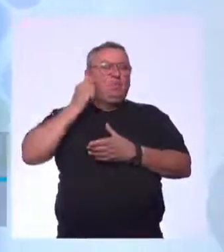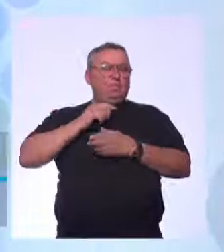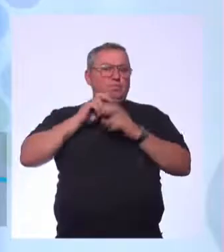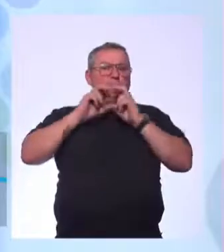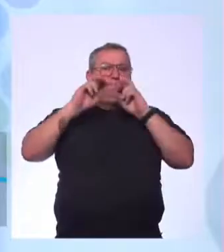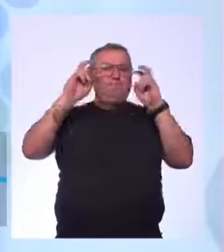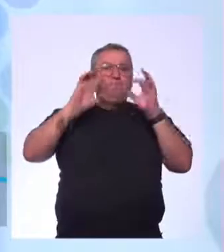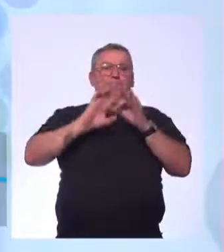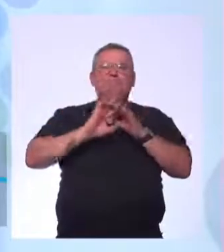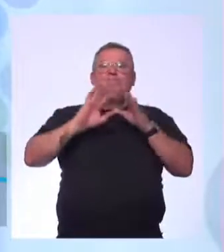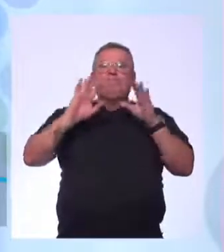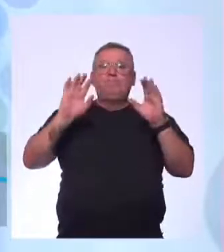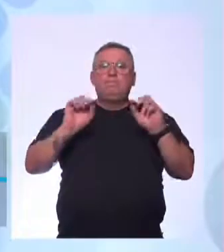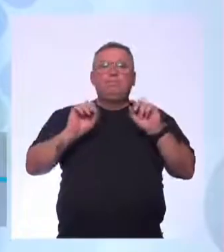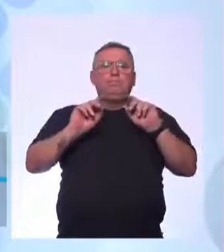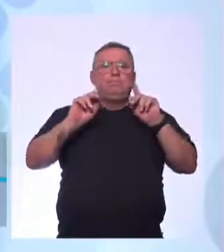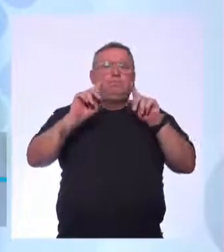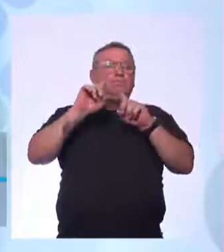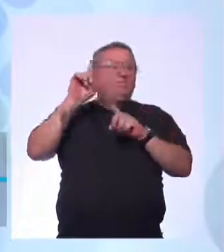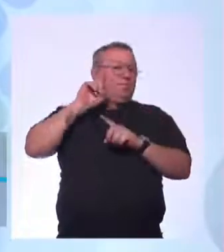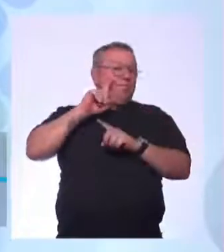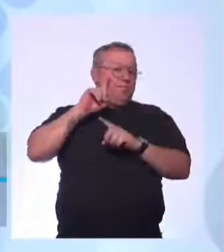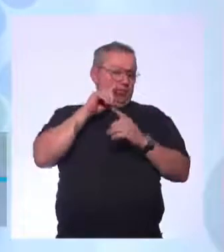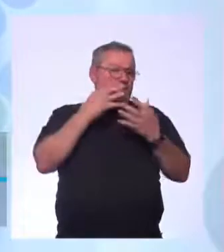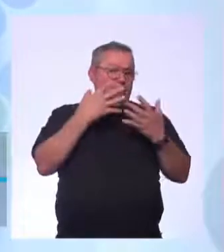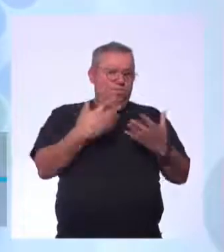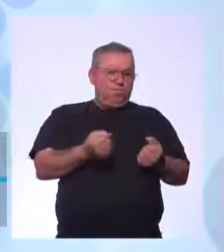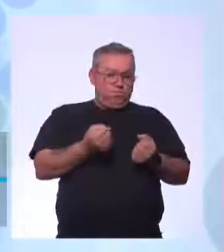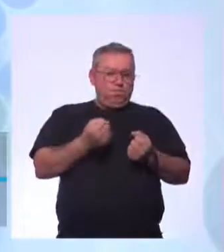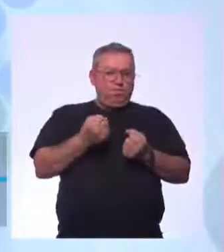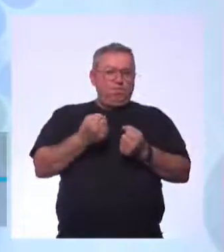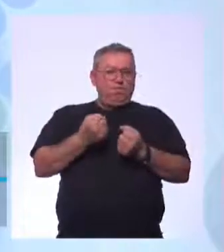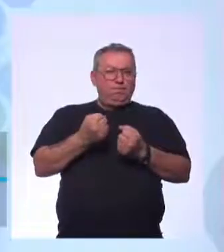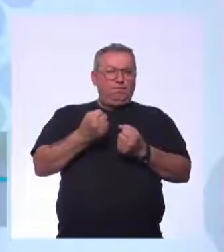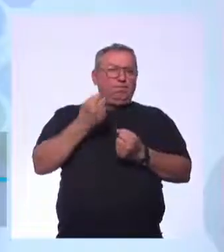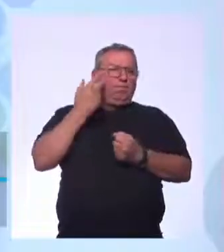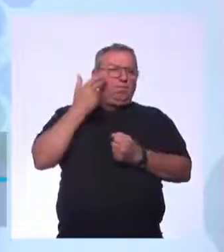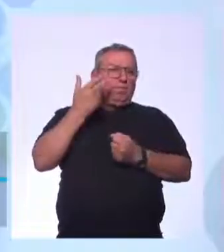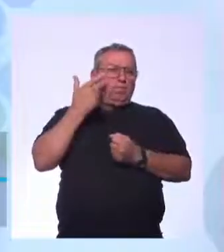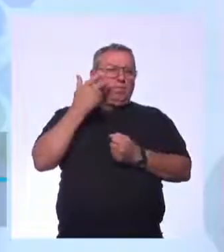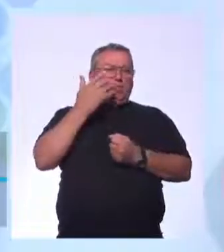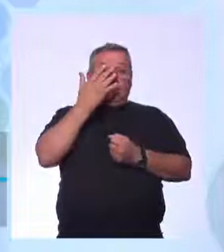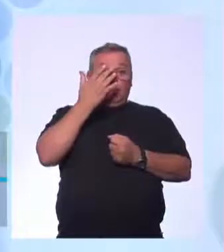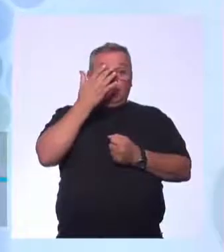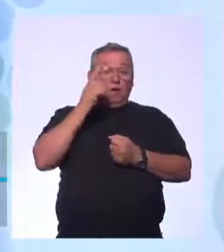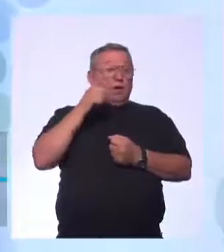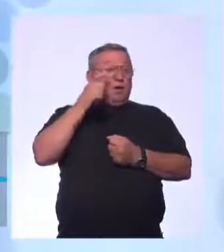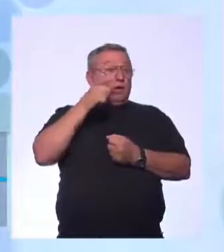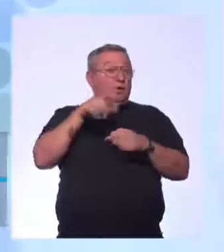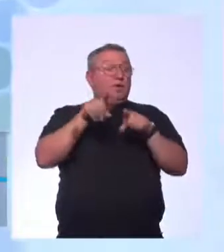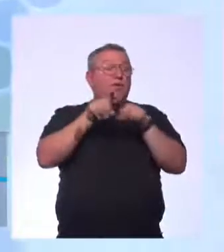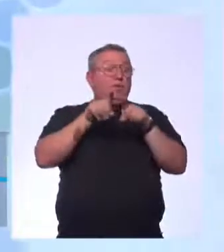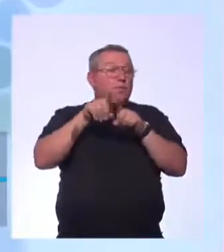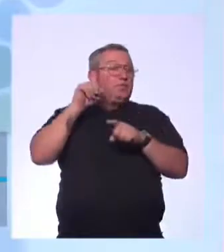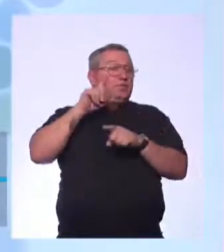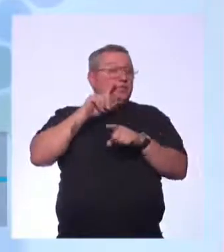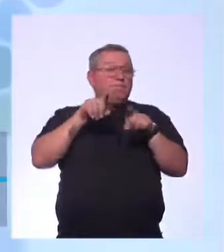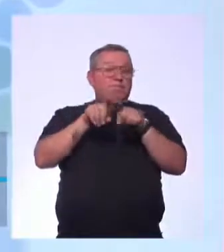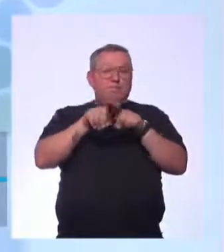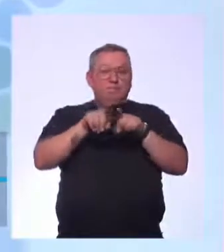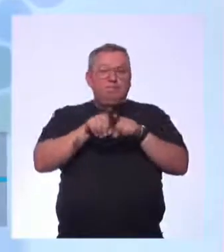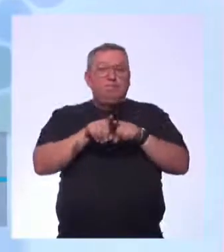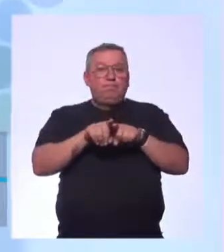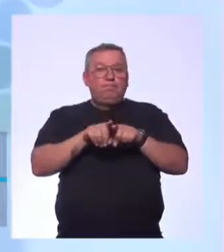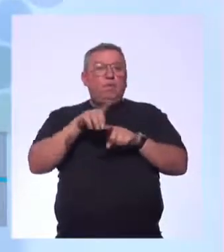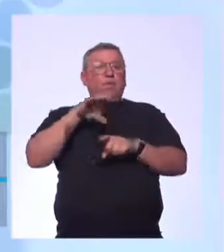a independência, Estados Unidos validou a nossa independência, afinal de contas, era interessante para os Estados Unidos também, né?